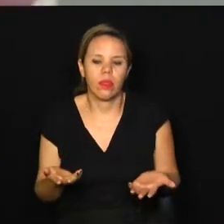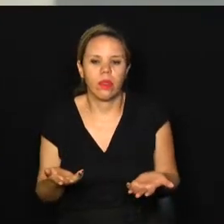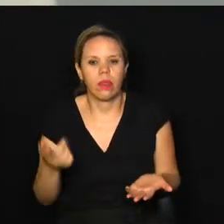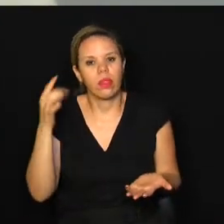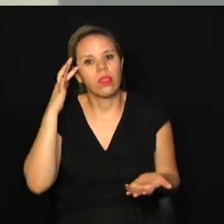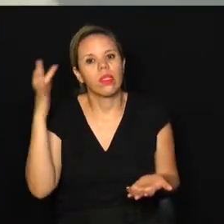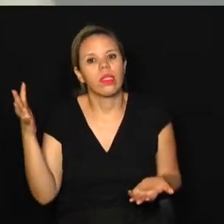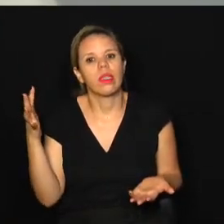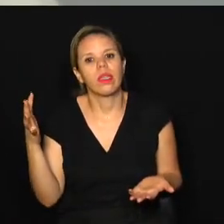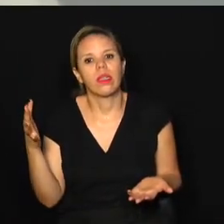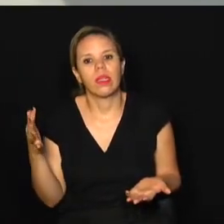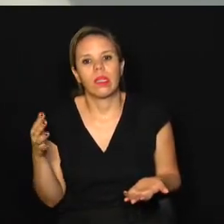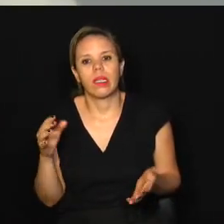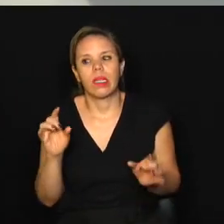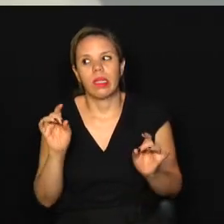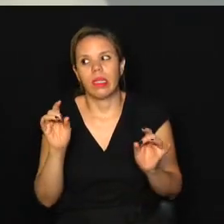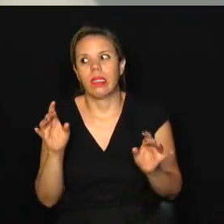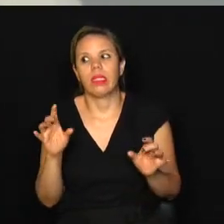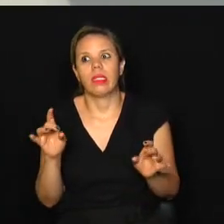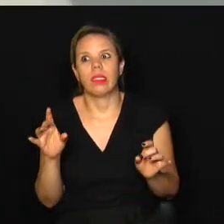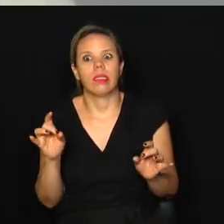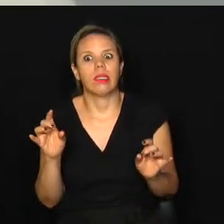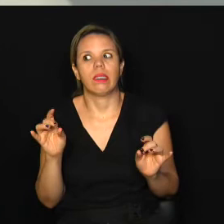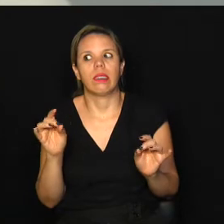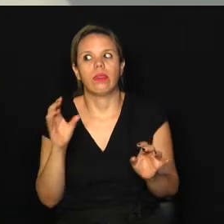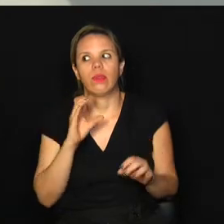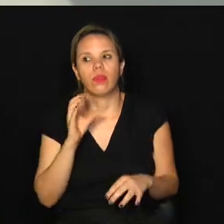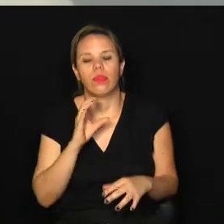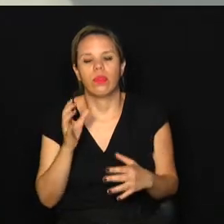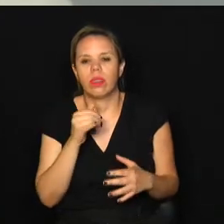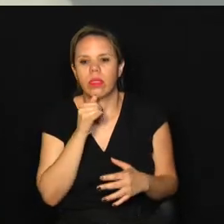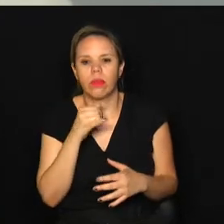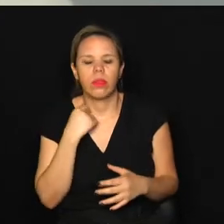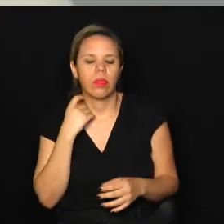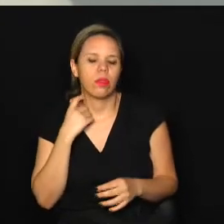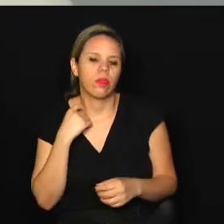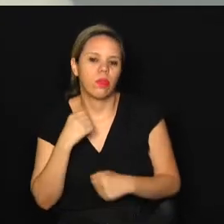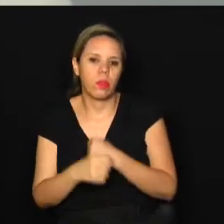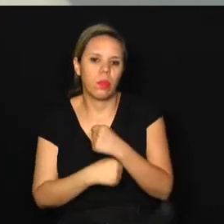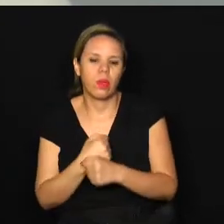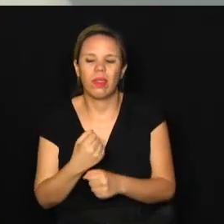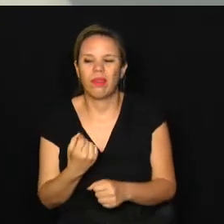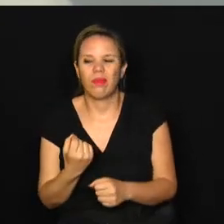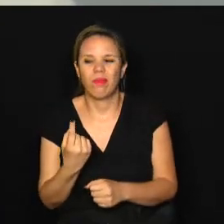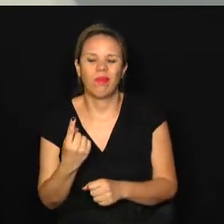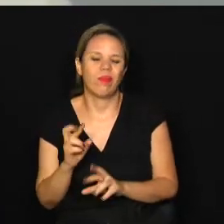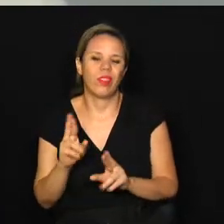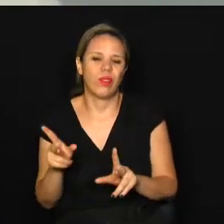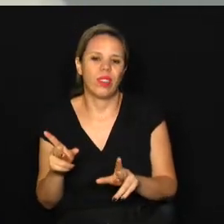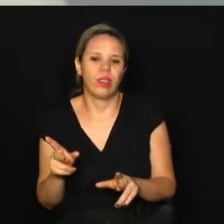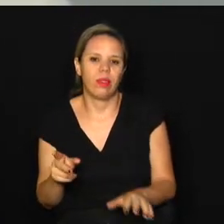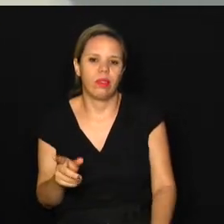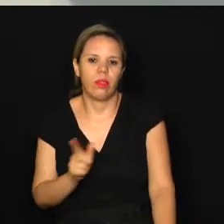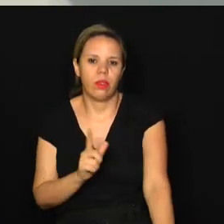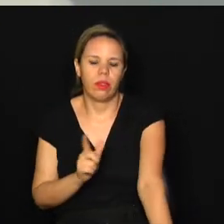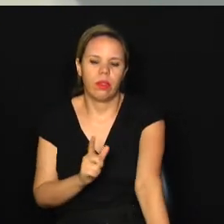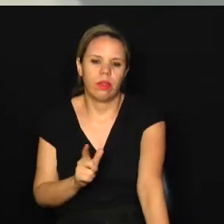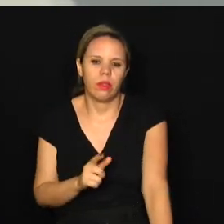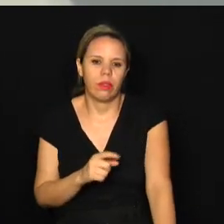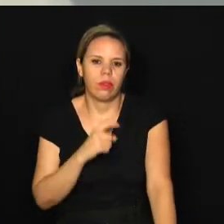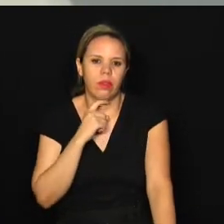então, extraordinariamente, né? Um ano atípico, um ano que, obviamente, eu acho que